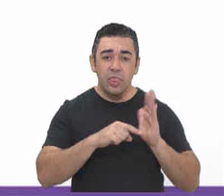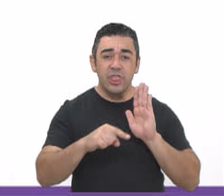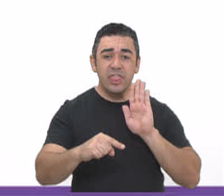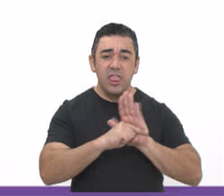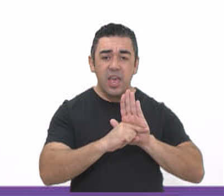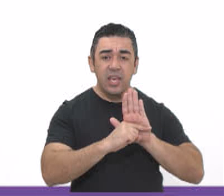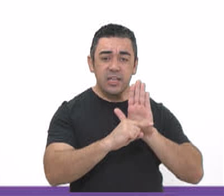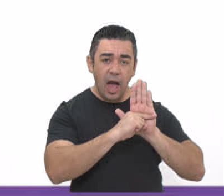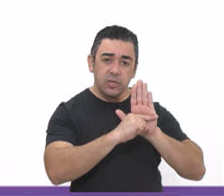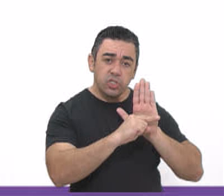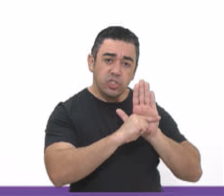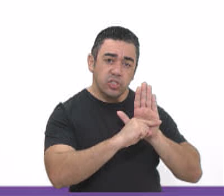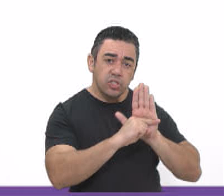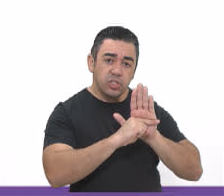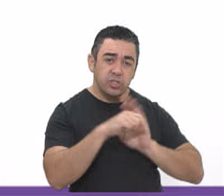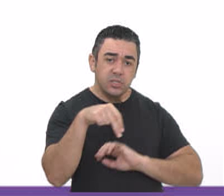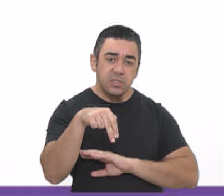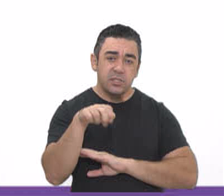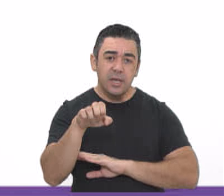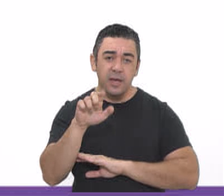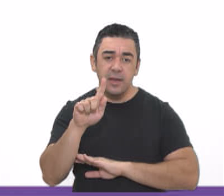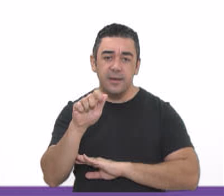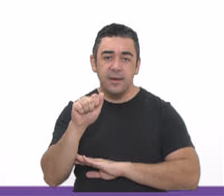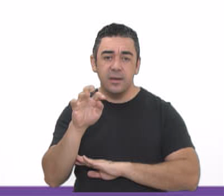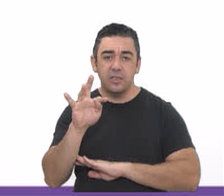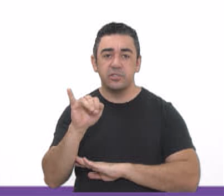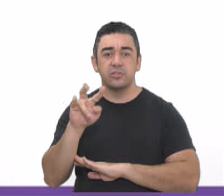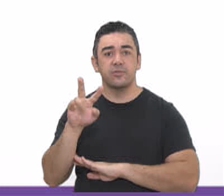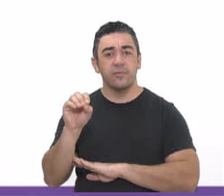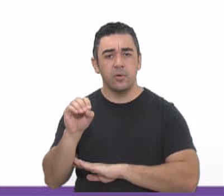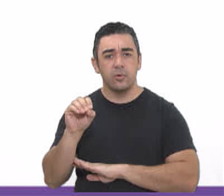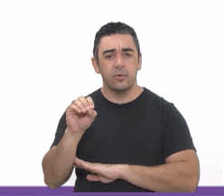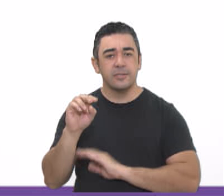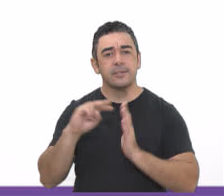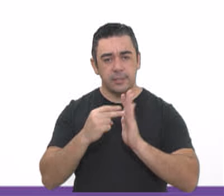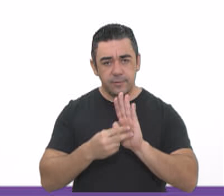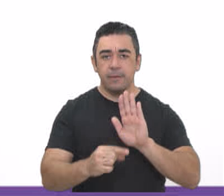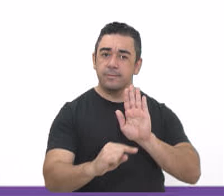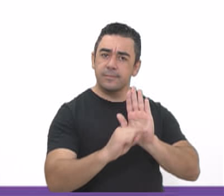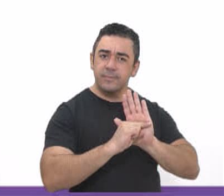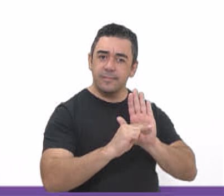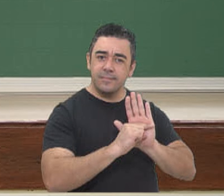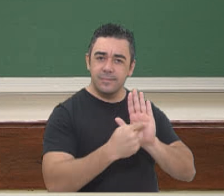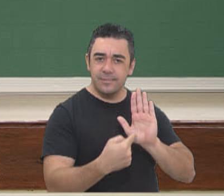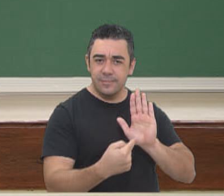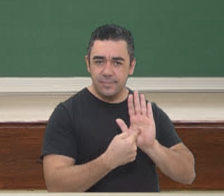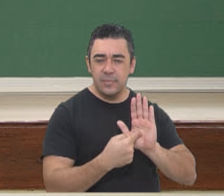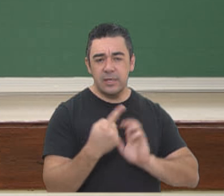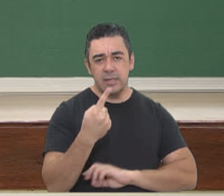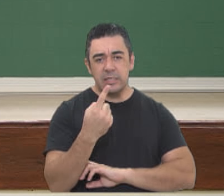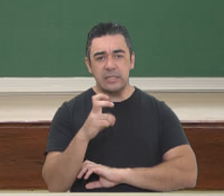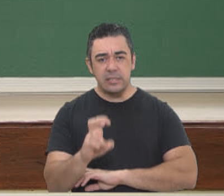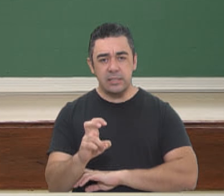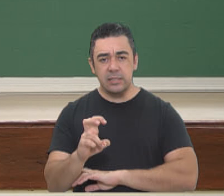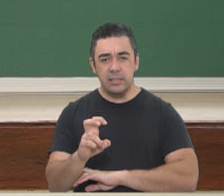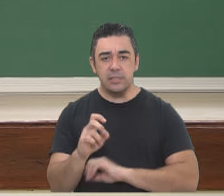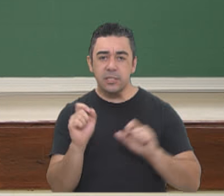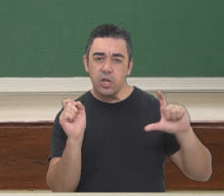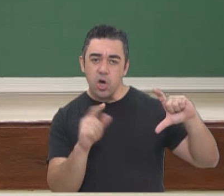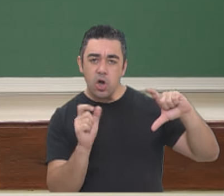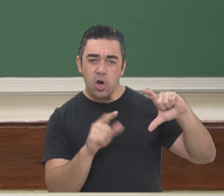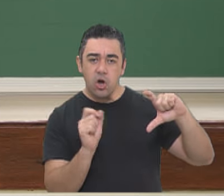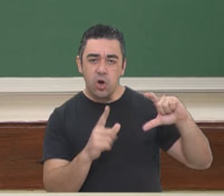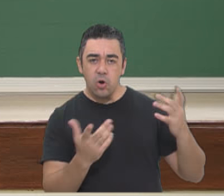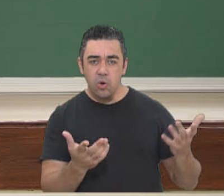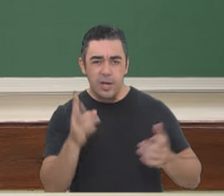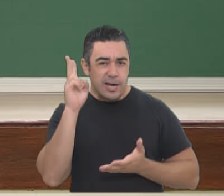negativo a gente estava usando qual sinal antes do número? O sinalzinho de menos. Um saldo negativo de 15 gols, então menos